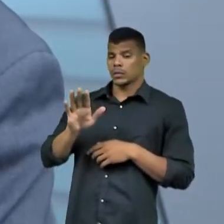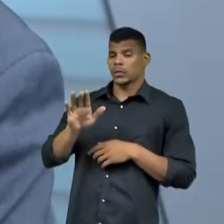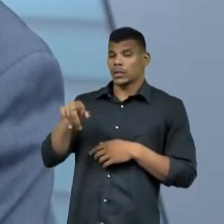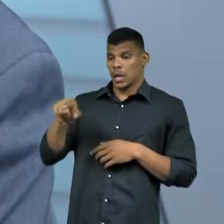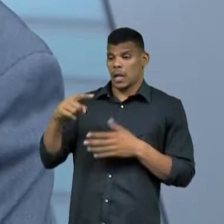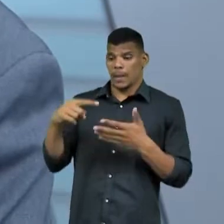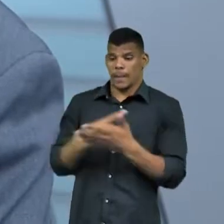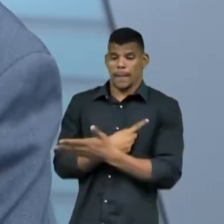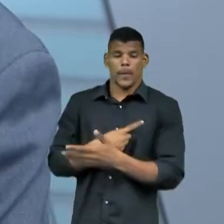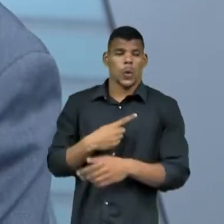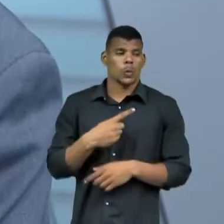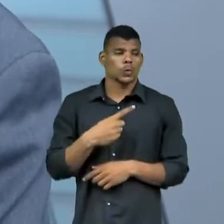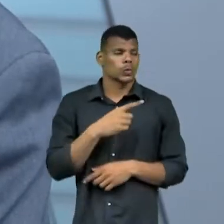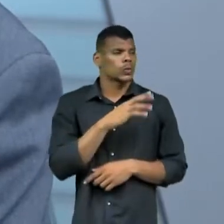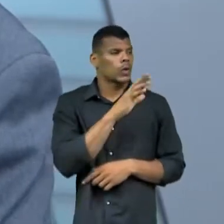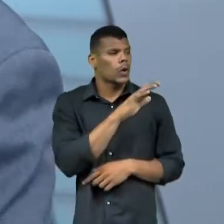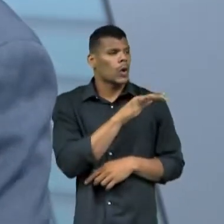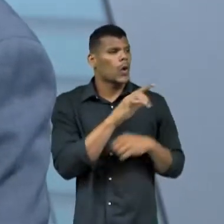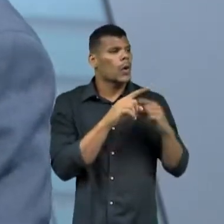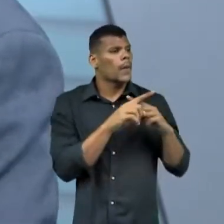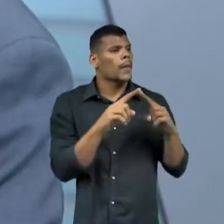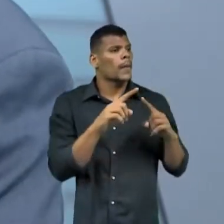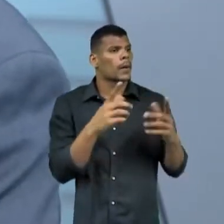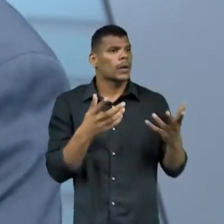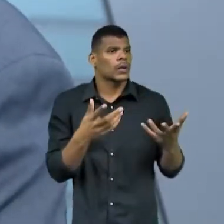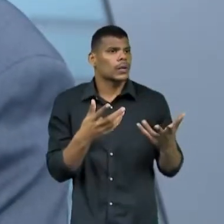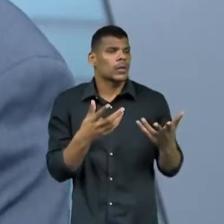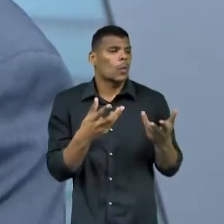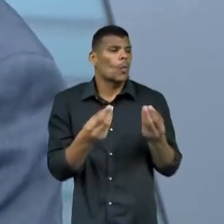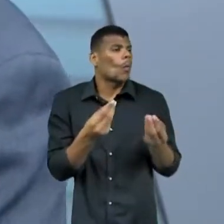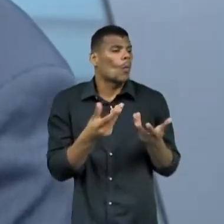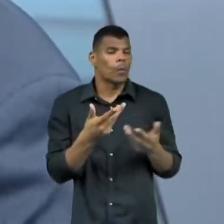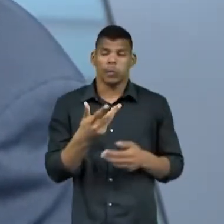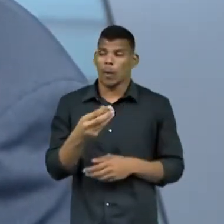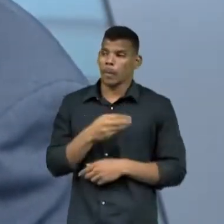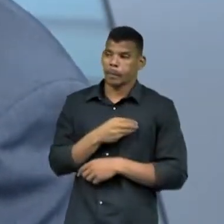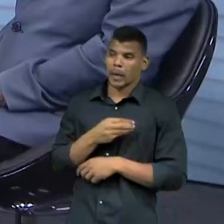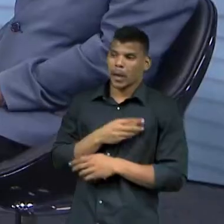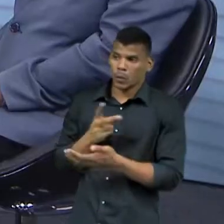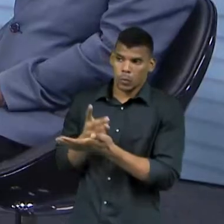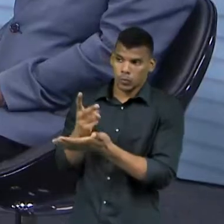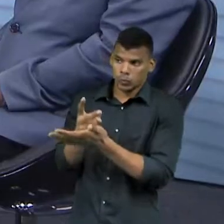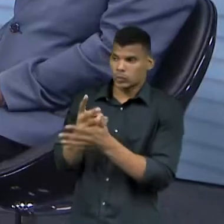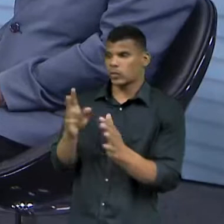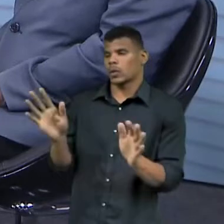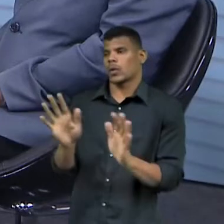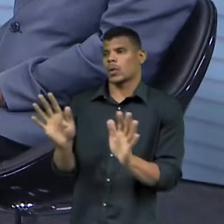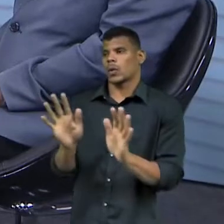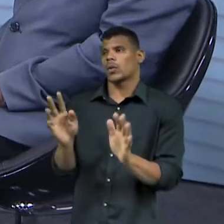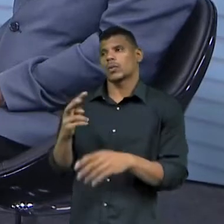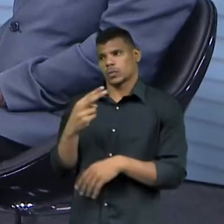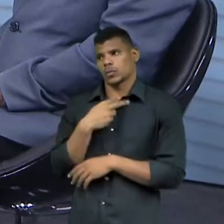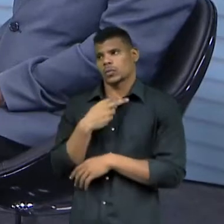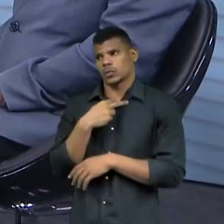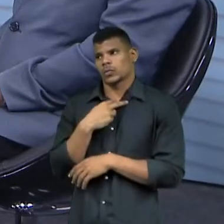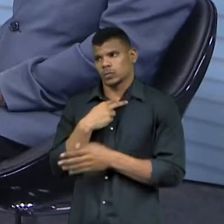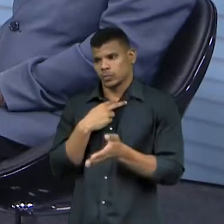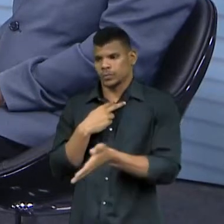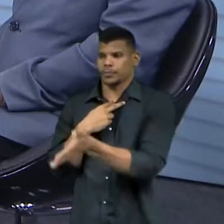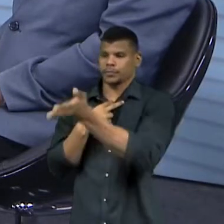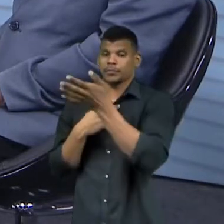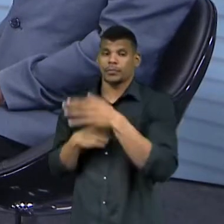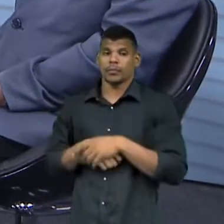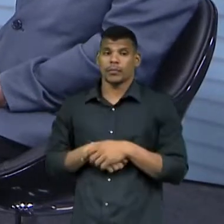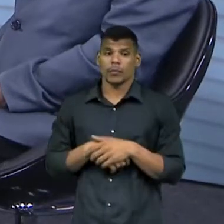diz vá mas não peques mais essa é a grande questão que as pessoas não percebem é e na na realidade esse era um momento muito